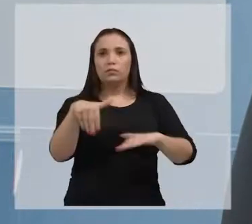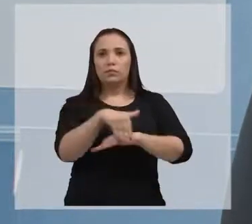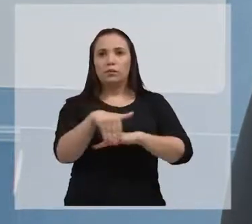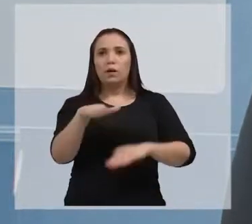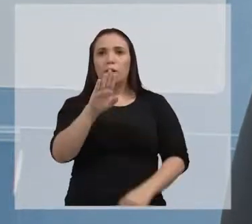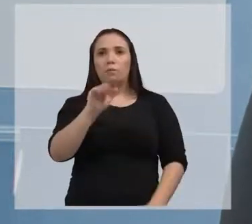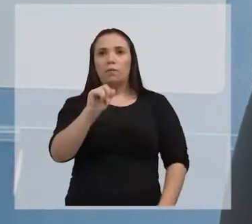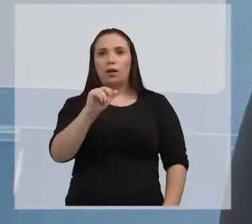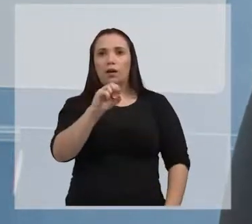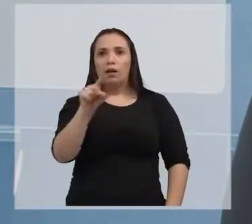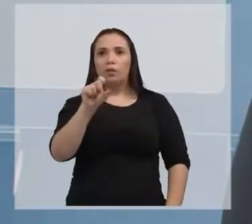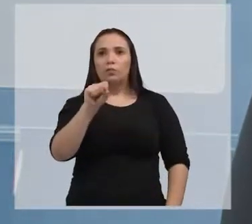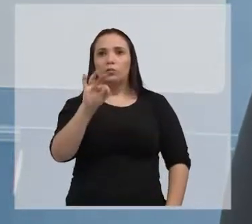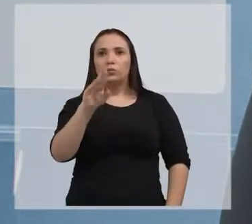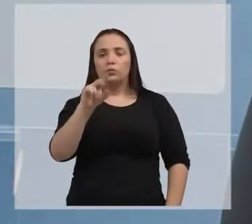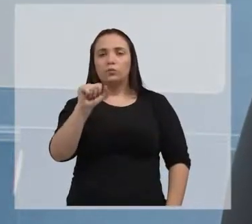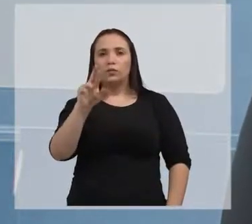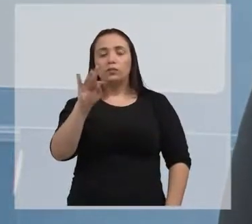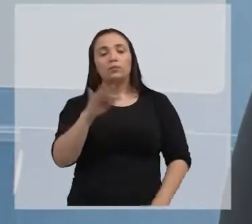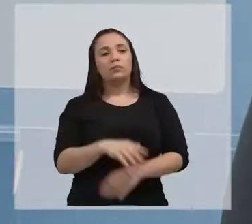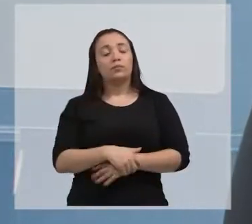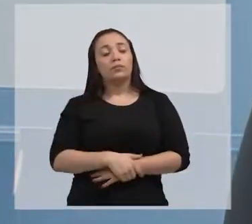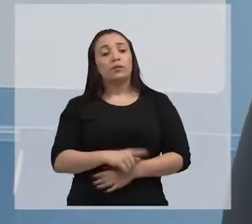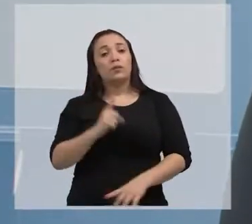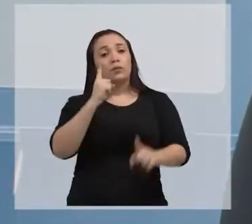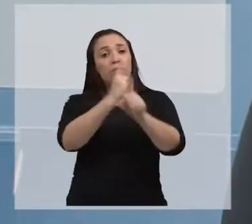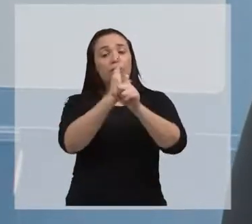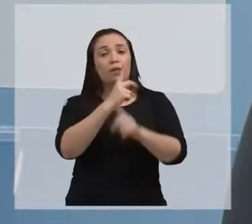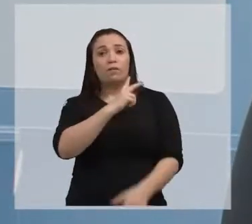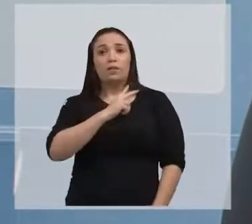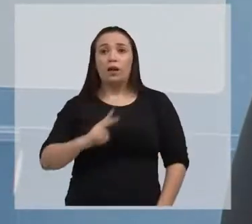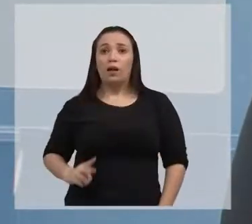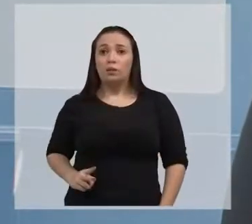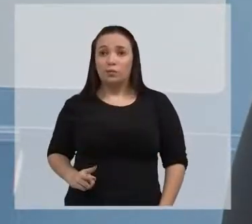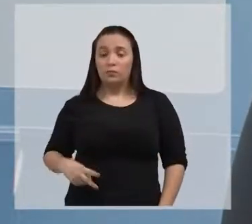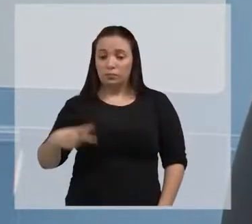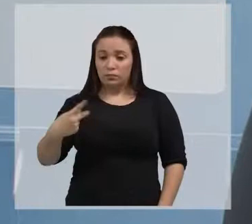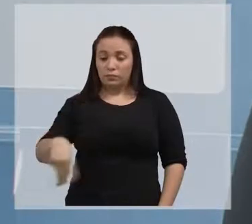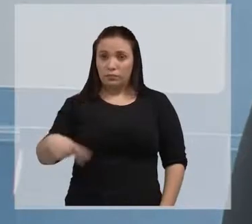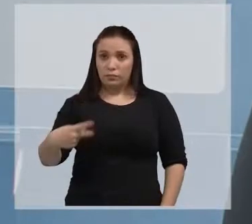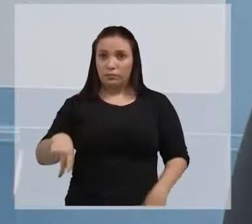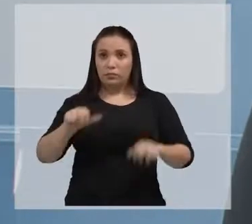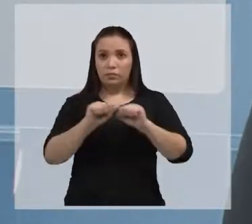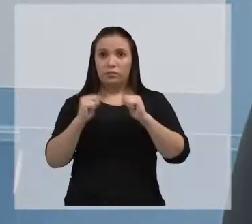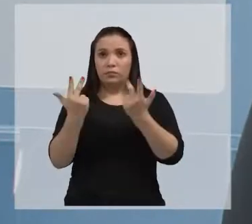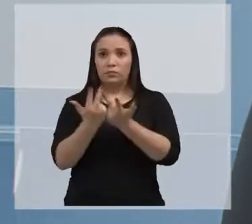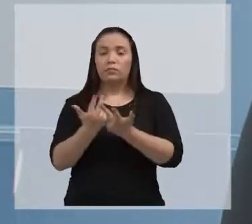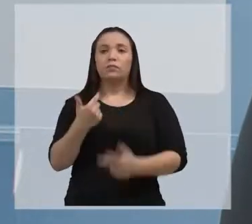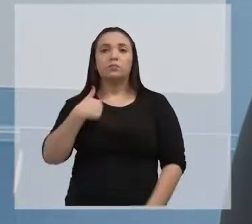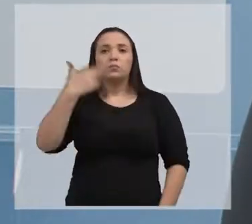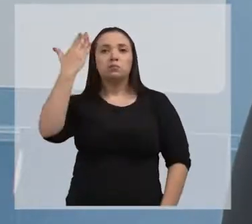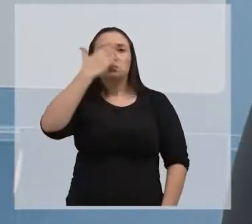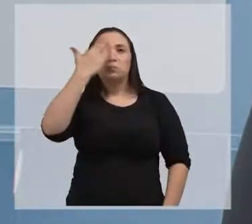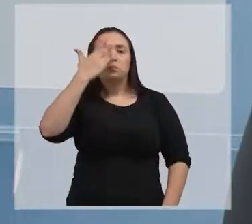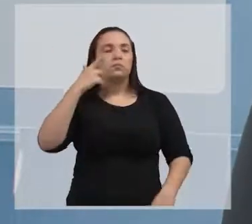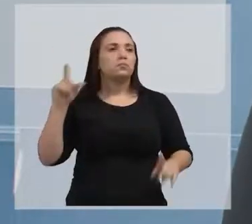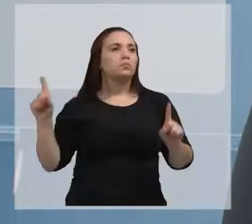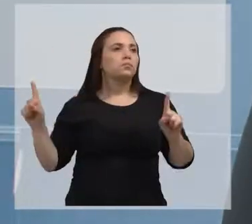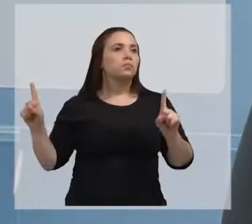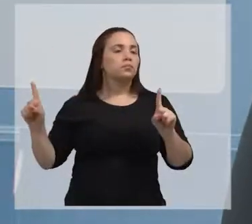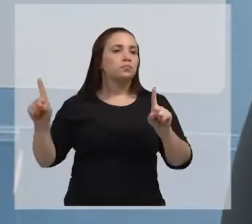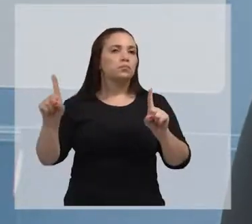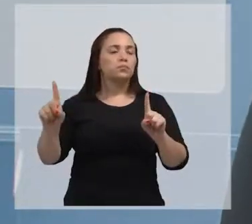de Estudos, e eu estava passando. Um vereador nosso aqui da capital apareceu. Eu não vi o vereador. Eu só vi ele entrar no